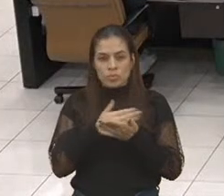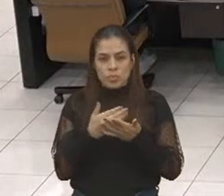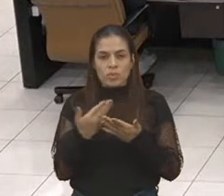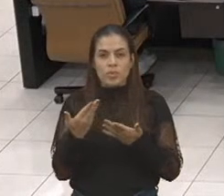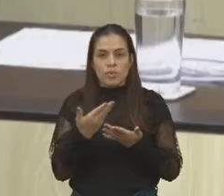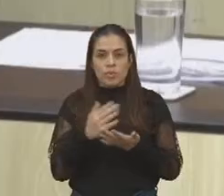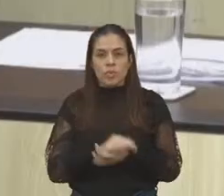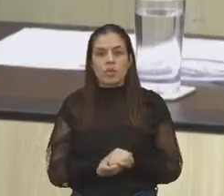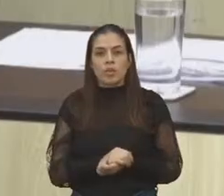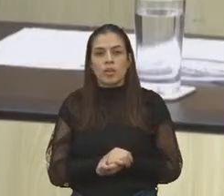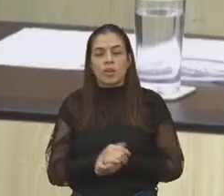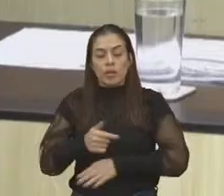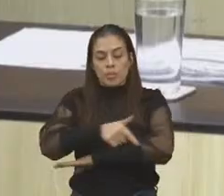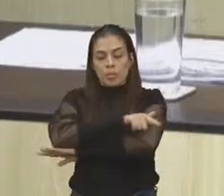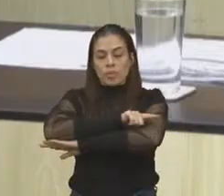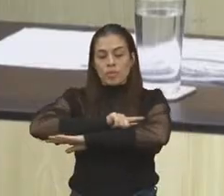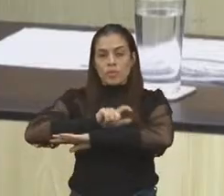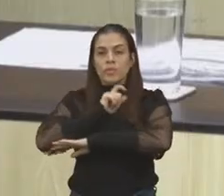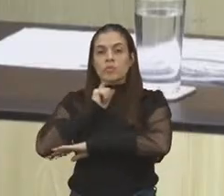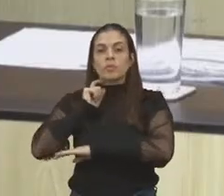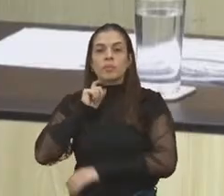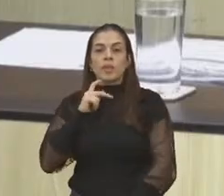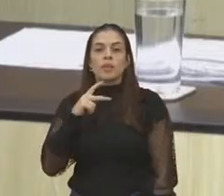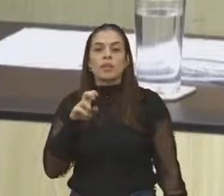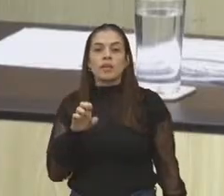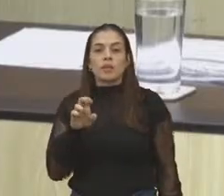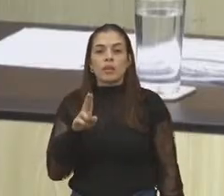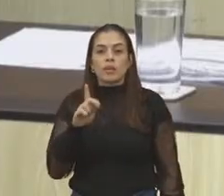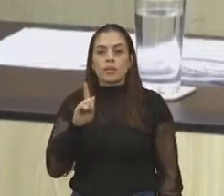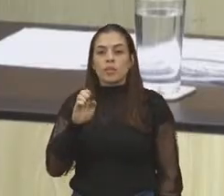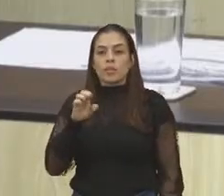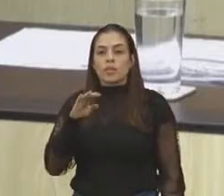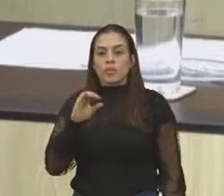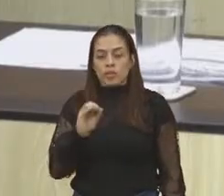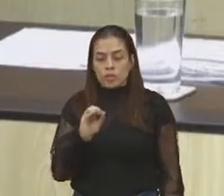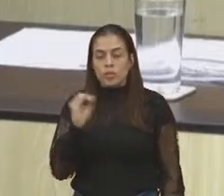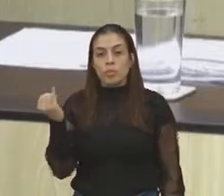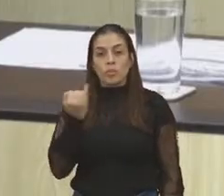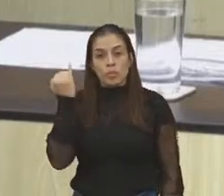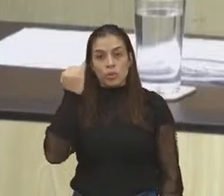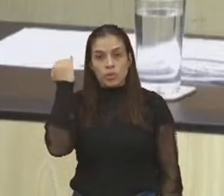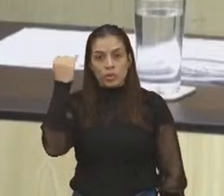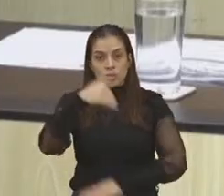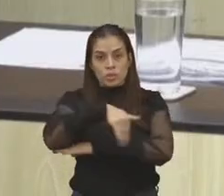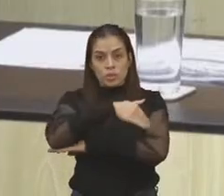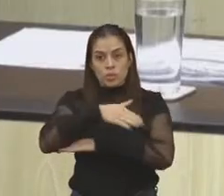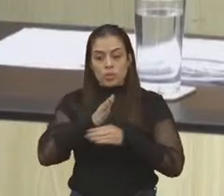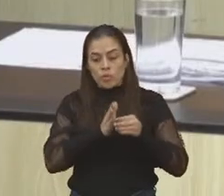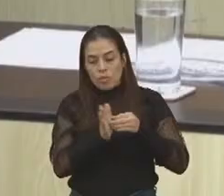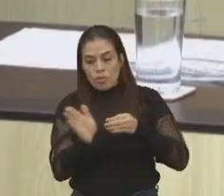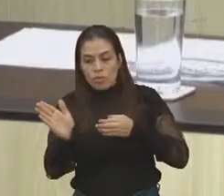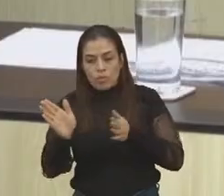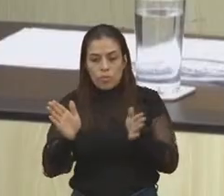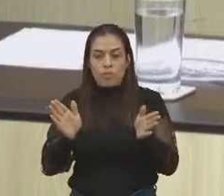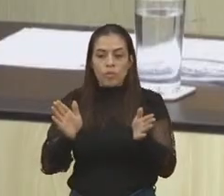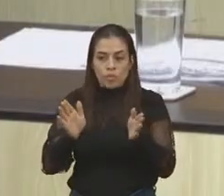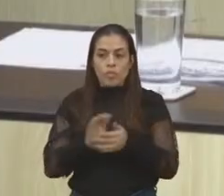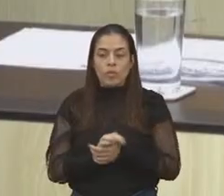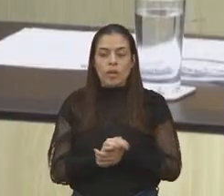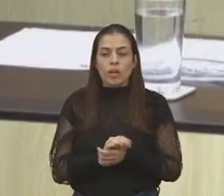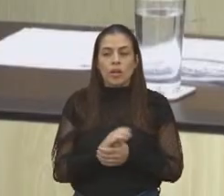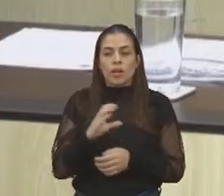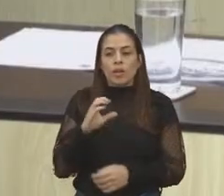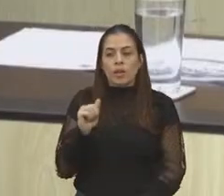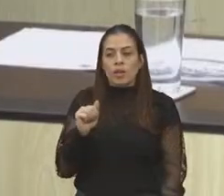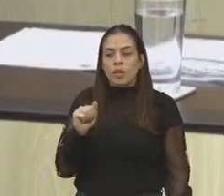que seria a pavimentação da Padre Eugênio, que é uma importante rua que dá acesso, nessa via coletora que dá acesso a Castelo